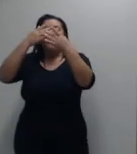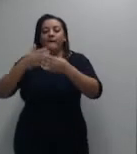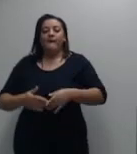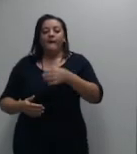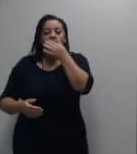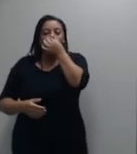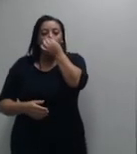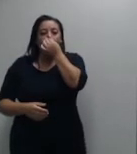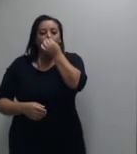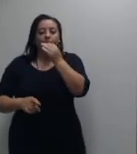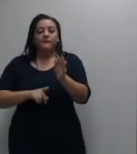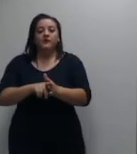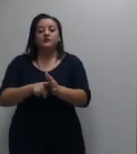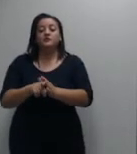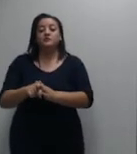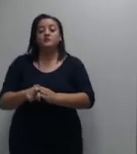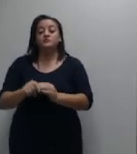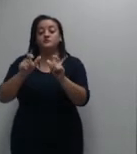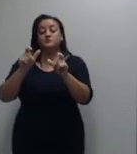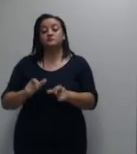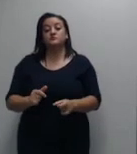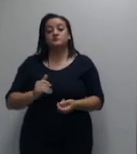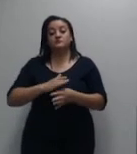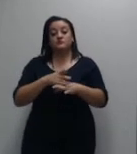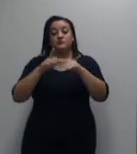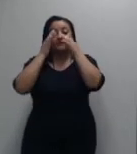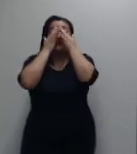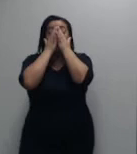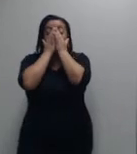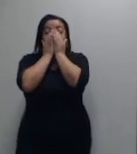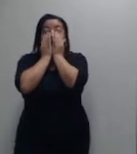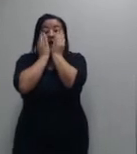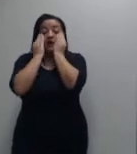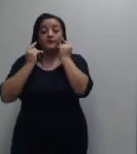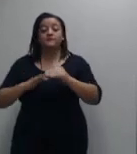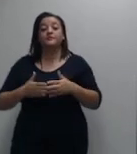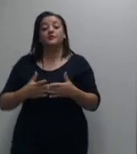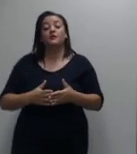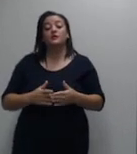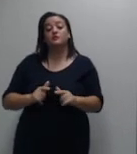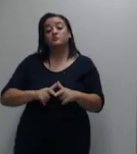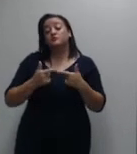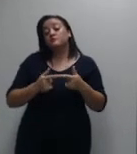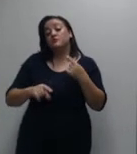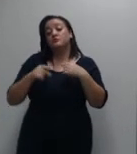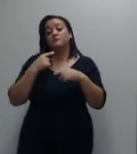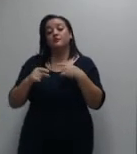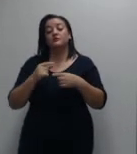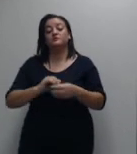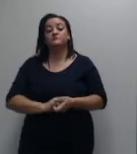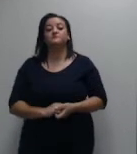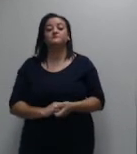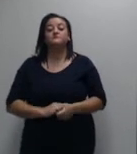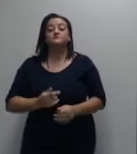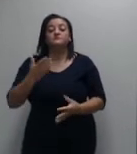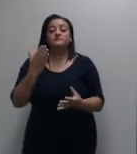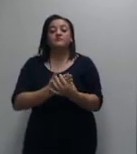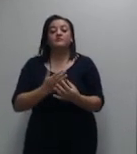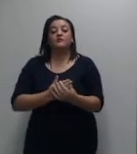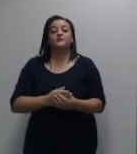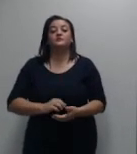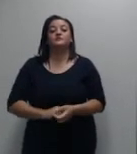questionado pelas partes envolvidas e também toda a sorte é um debate no processo originário